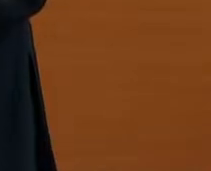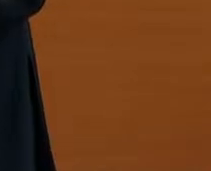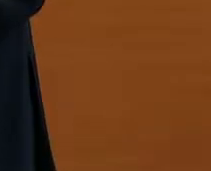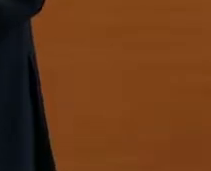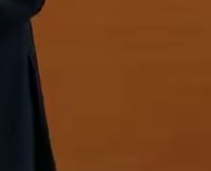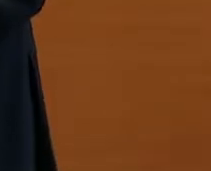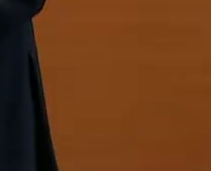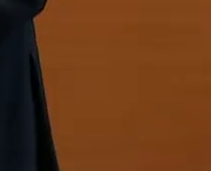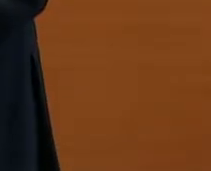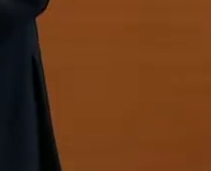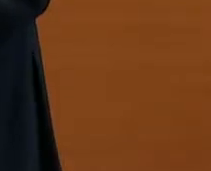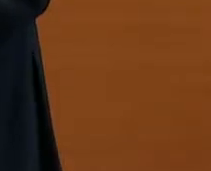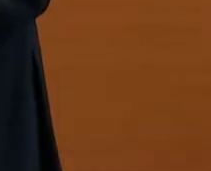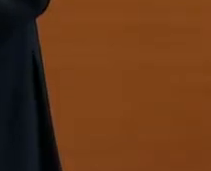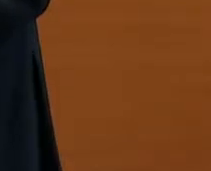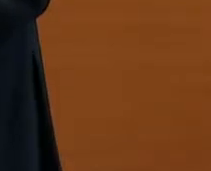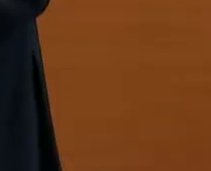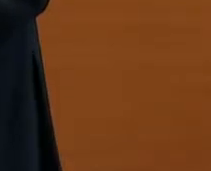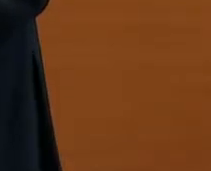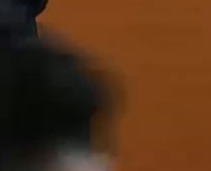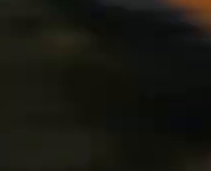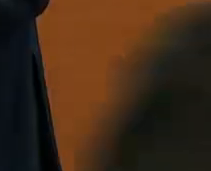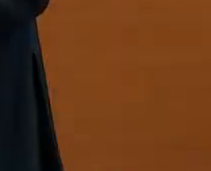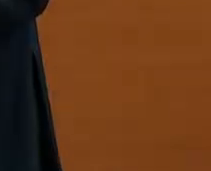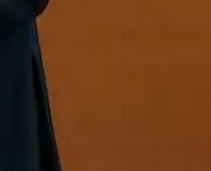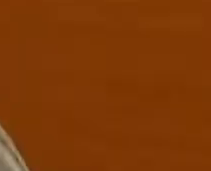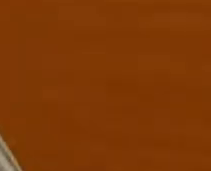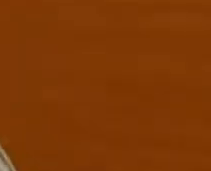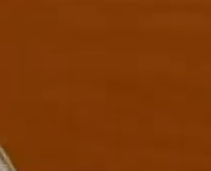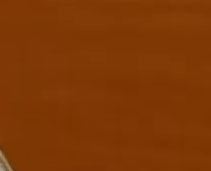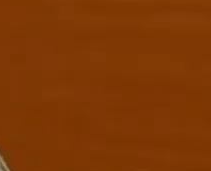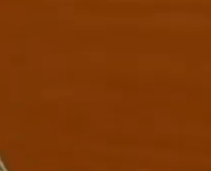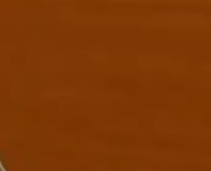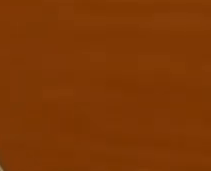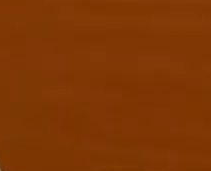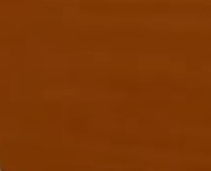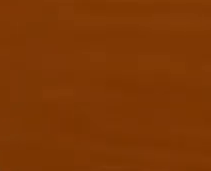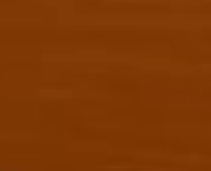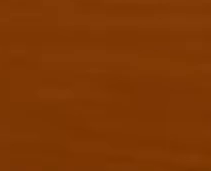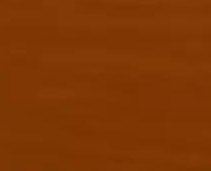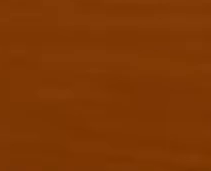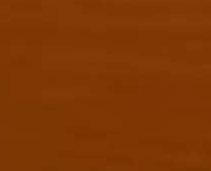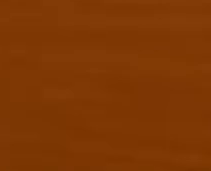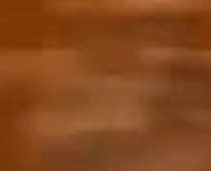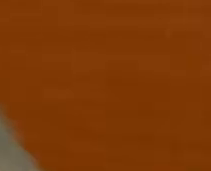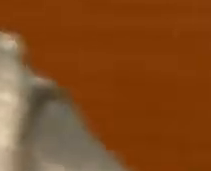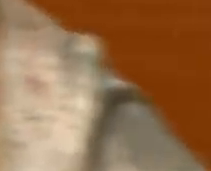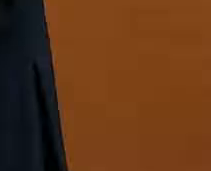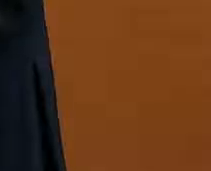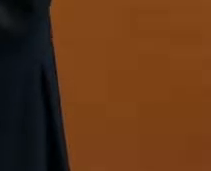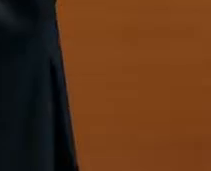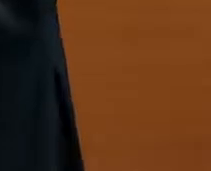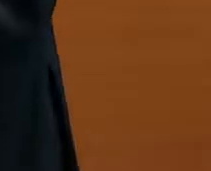possa perdurar por muitos e muitos anos mais. Pelo bem de todos. Muito obrigada.